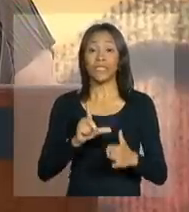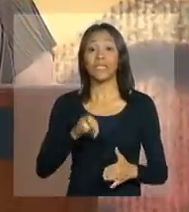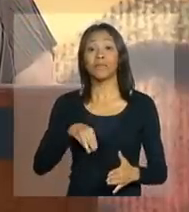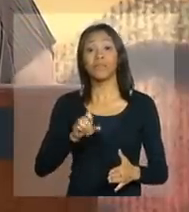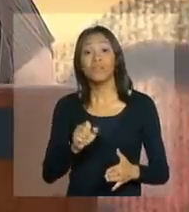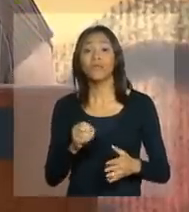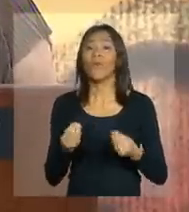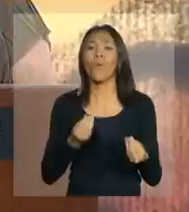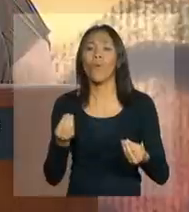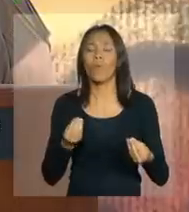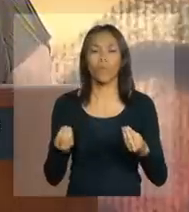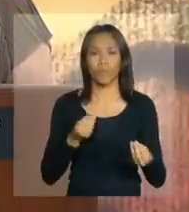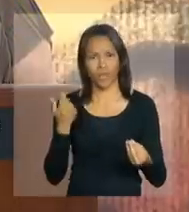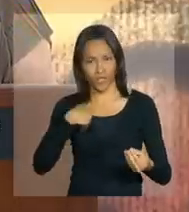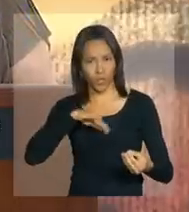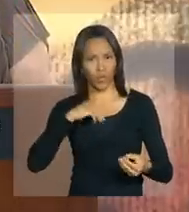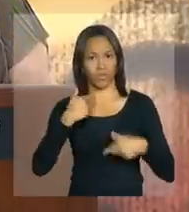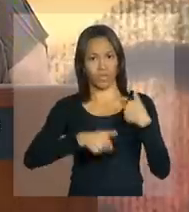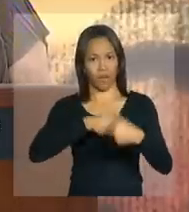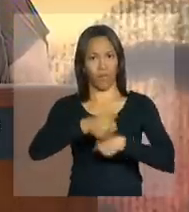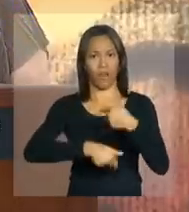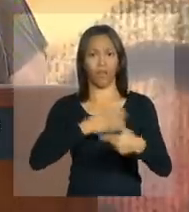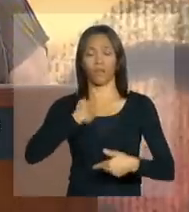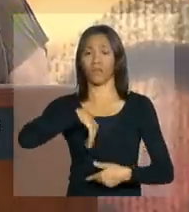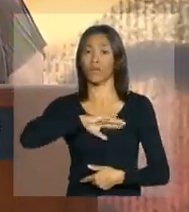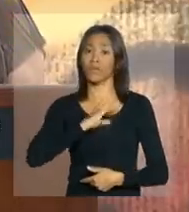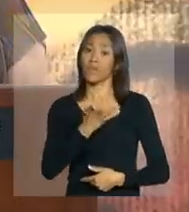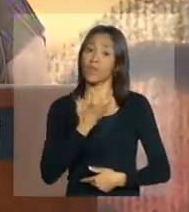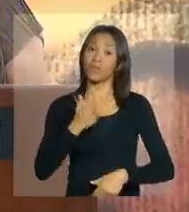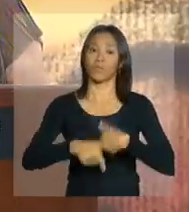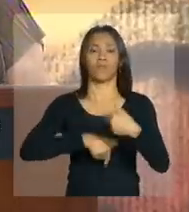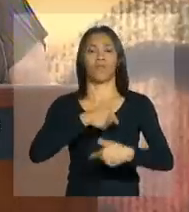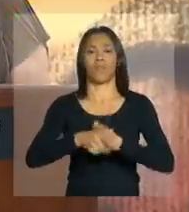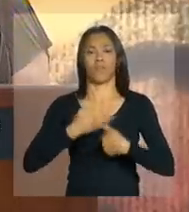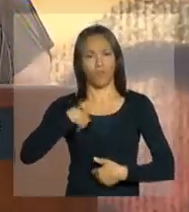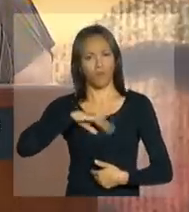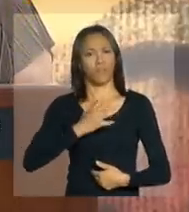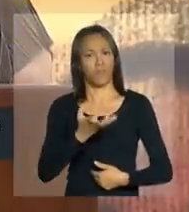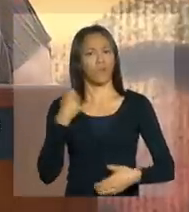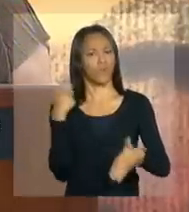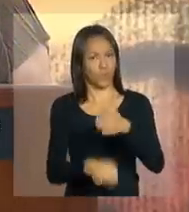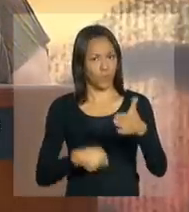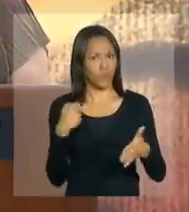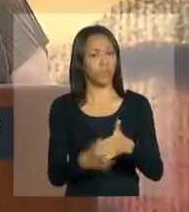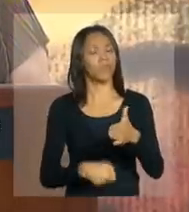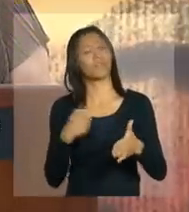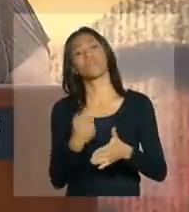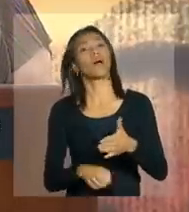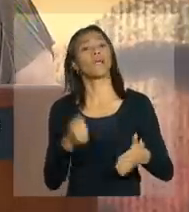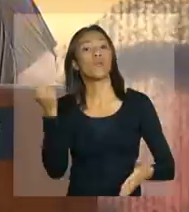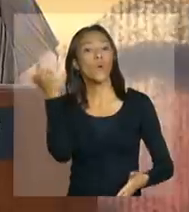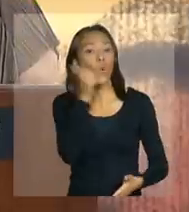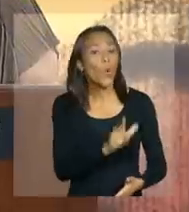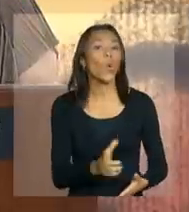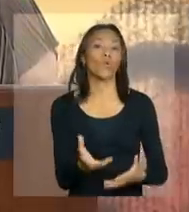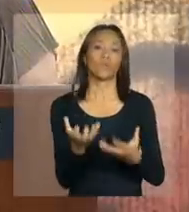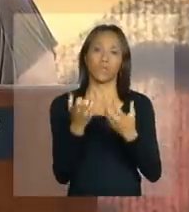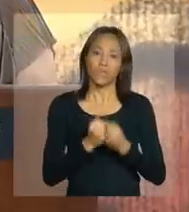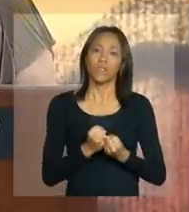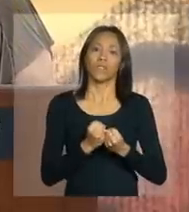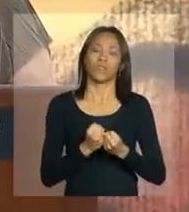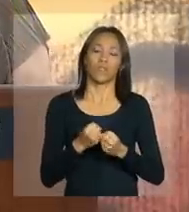mais delicado para poder nós trabalhar que nós queremos trabalhar queremos lutar e queremos resgatar esse momento dos